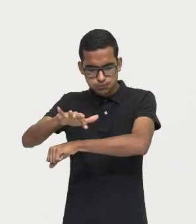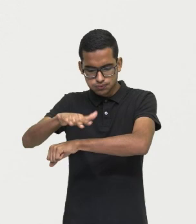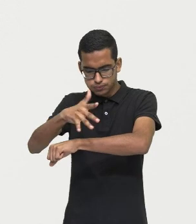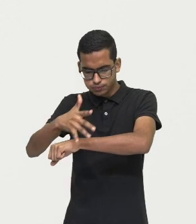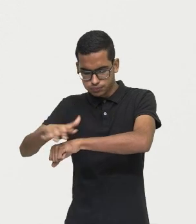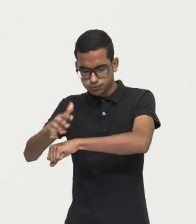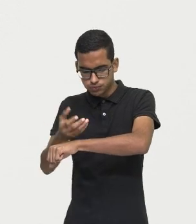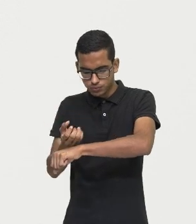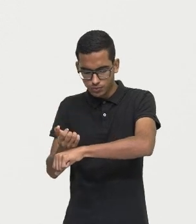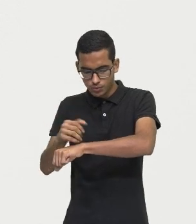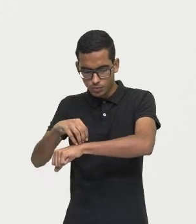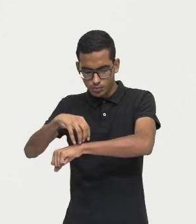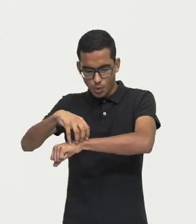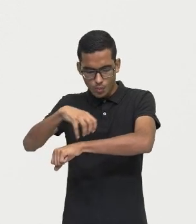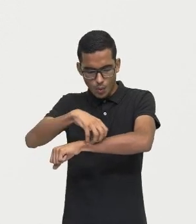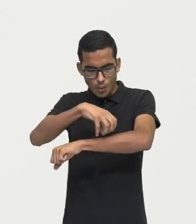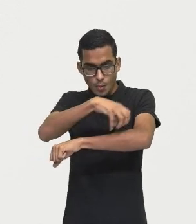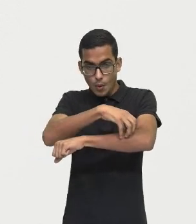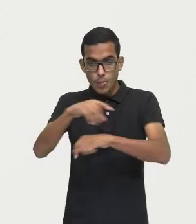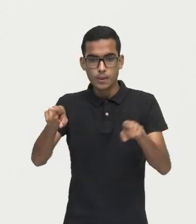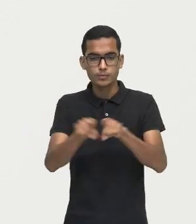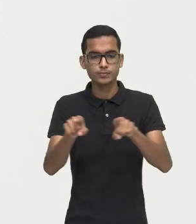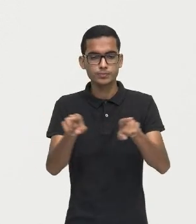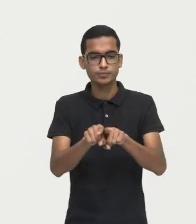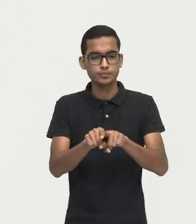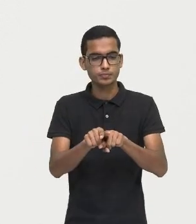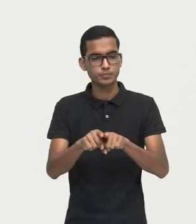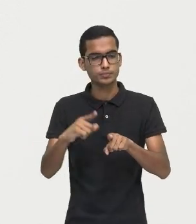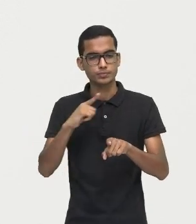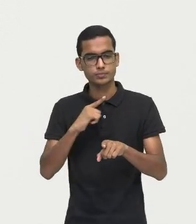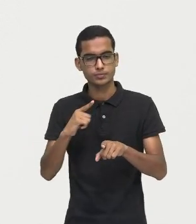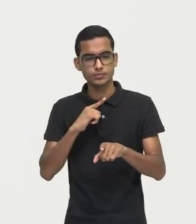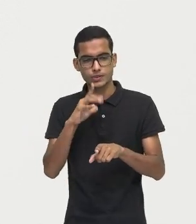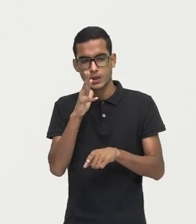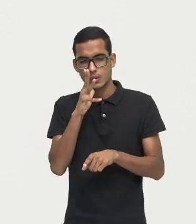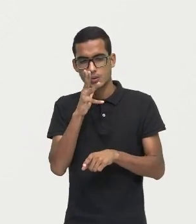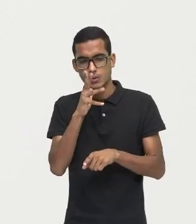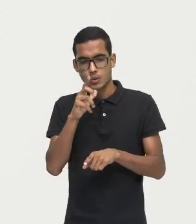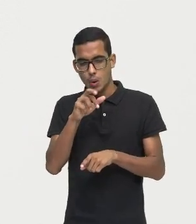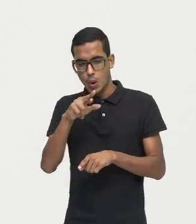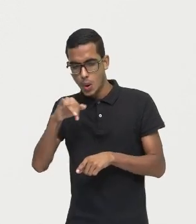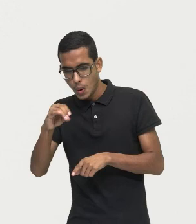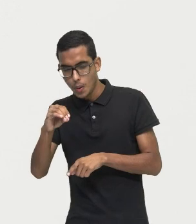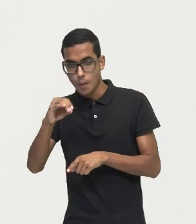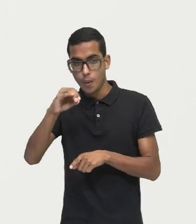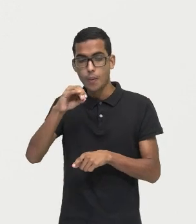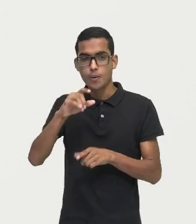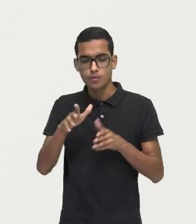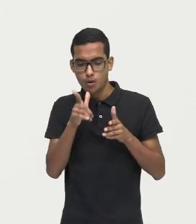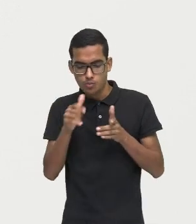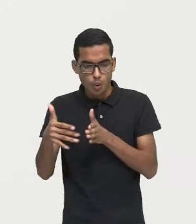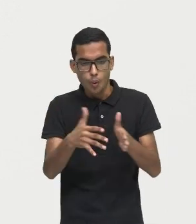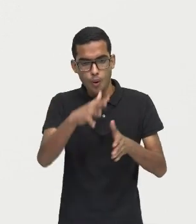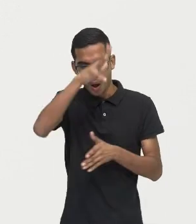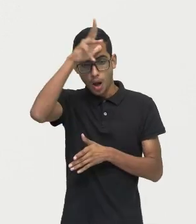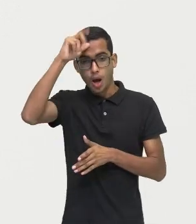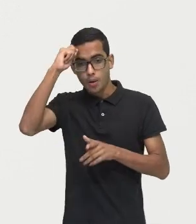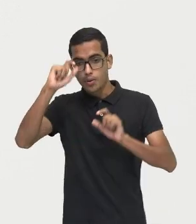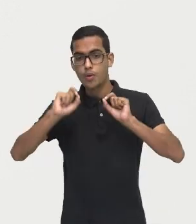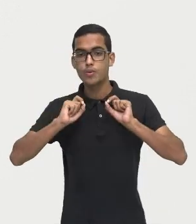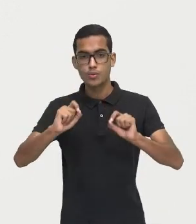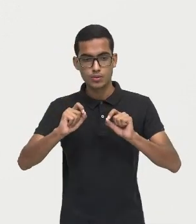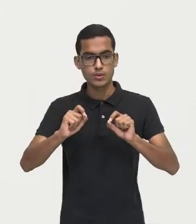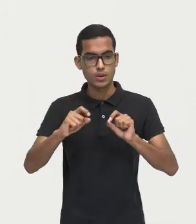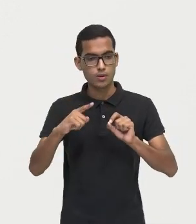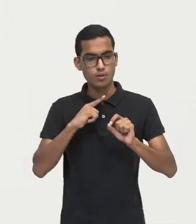rios meândricos e sinuosos, aumentando o tempo das viagens e tornando-se mais caras, tá? Então, a gente observa que os rios